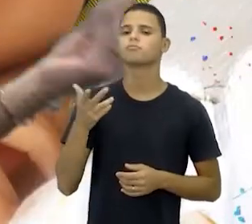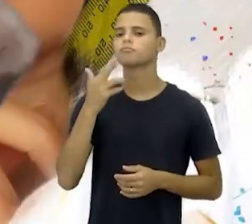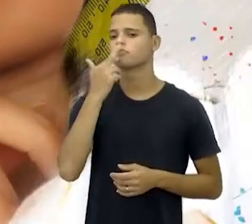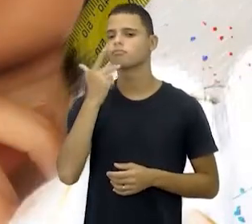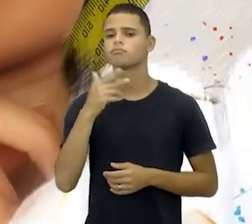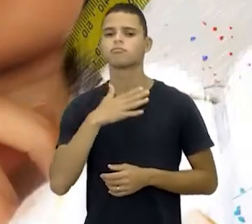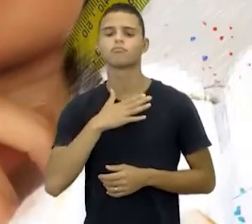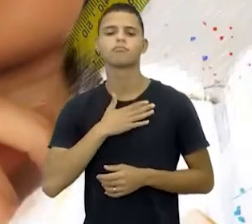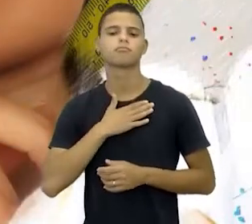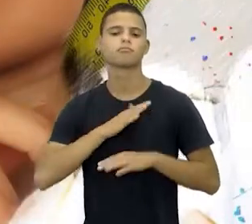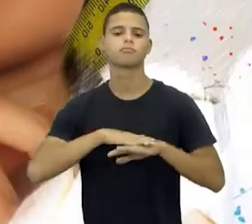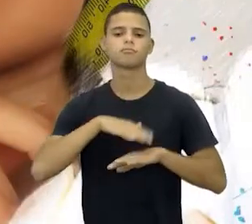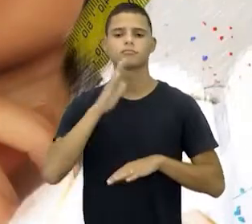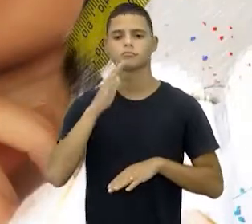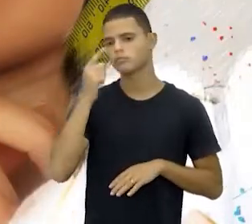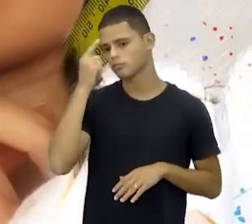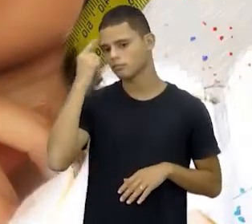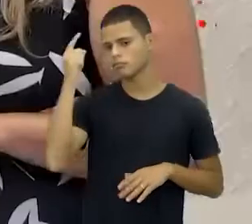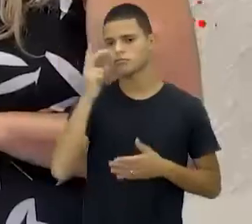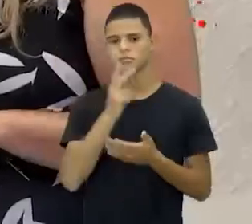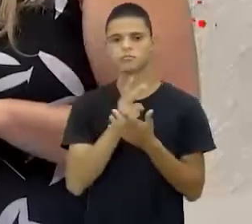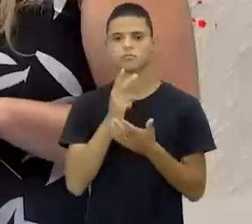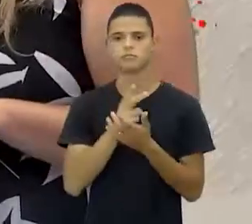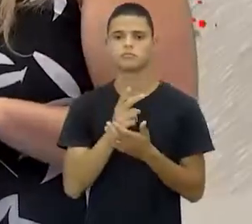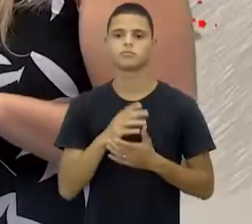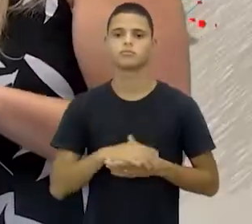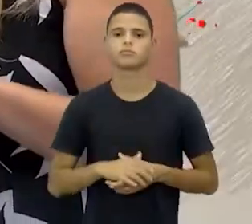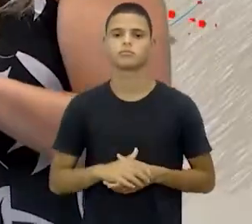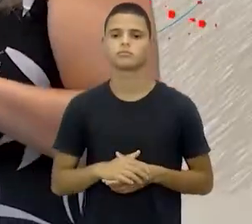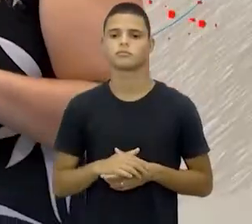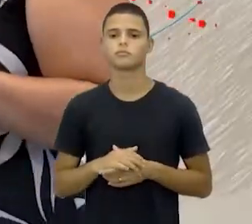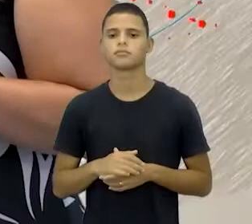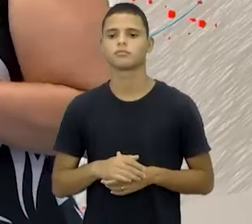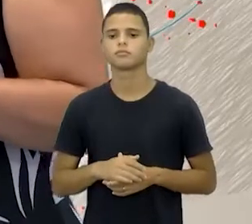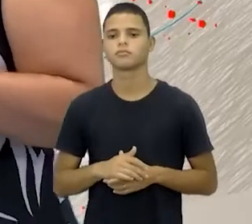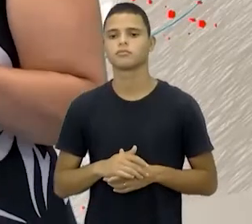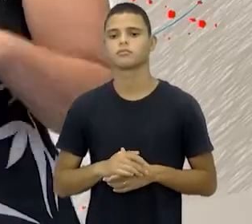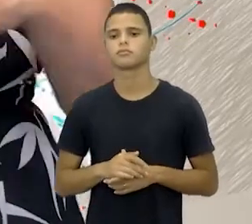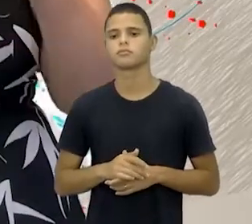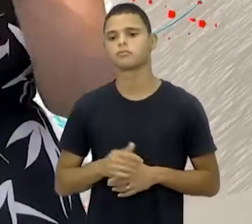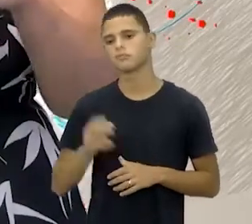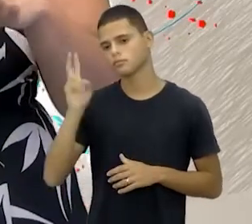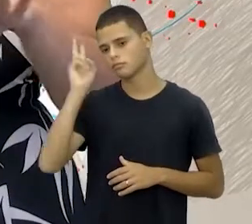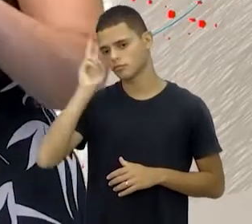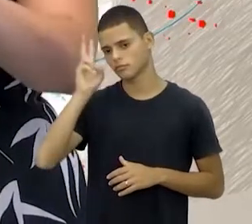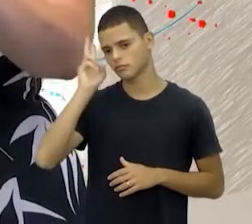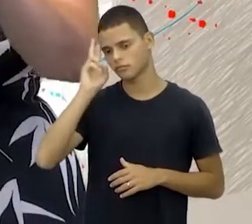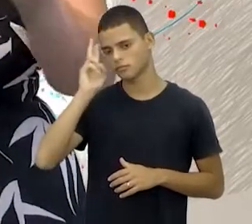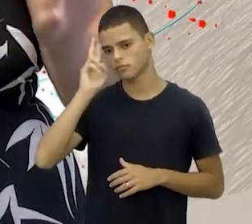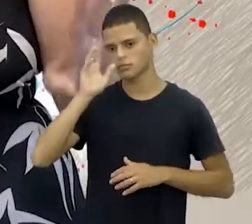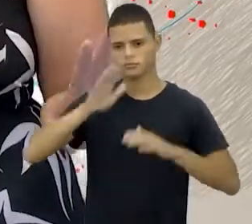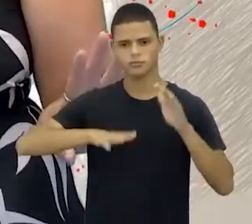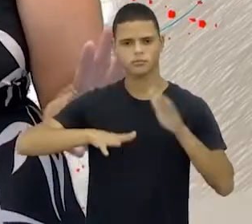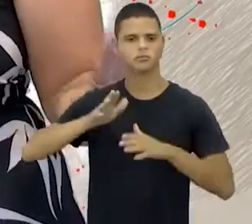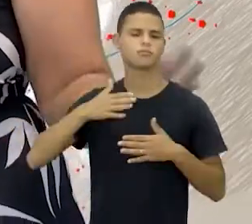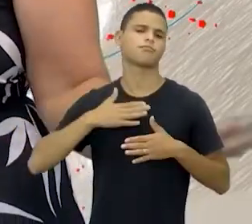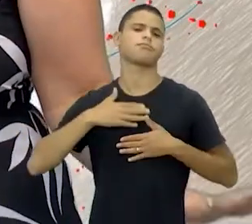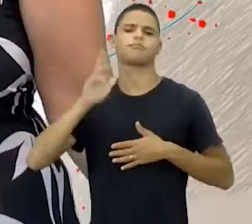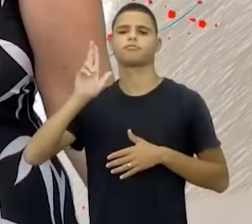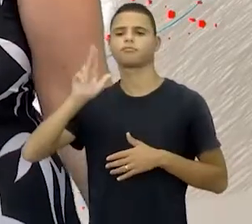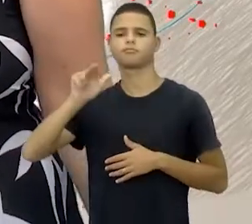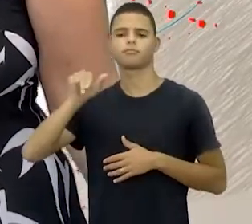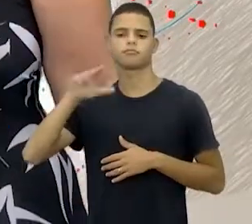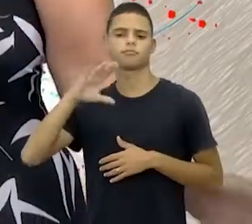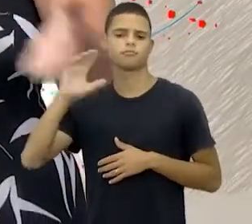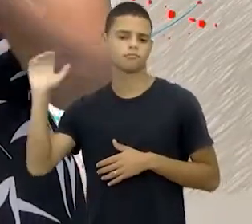você mais gosta e pensa sempre em se comunicar? Então, eu vou falar da minha linguagem, mas eu lembrei de outra coisa também. Então, às vezes a pessoa fala assim, eu nunca me comuniquei dessa forma, eu não